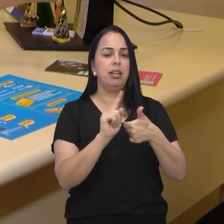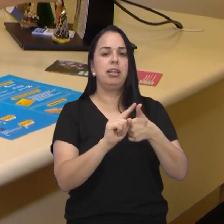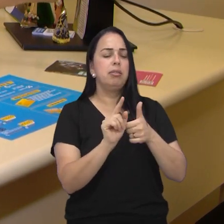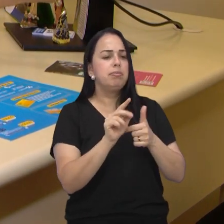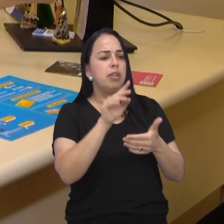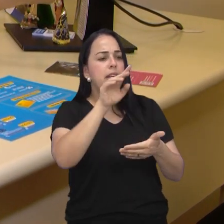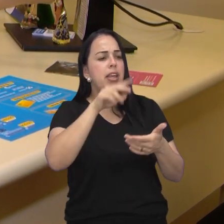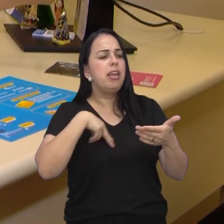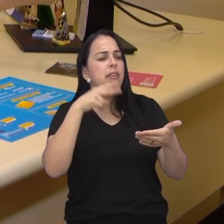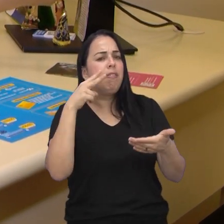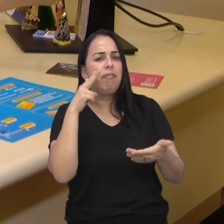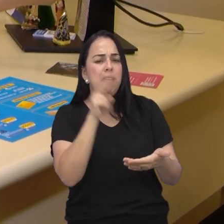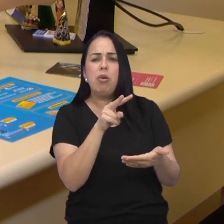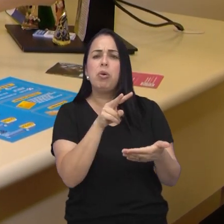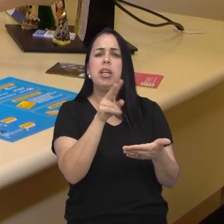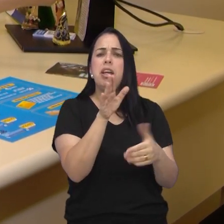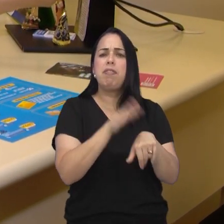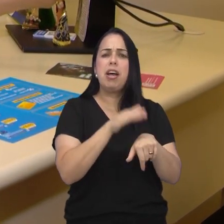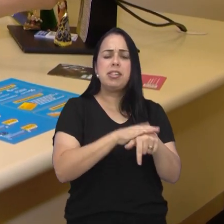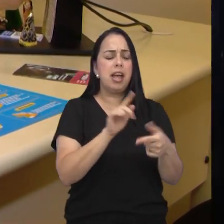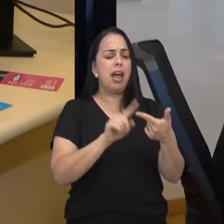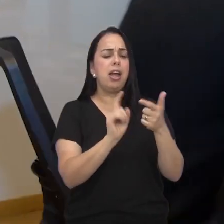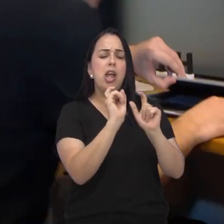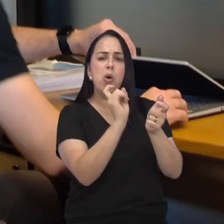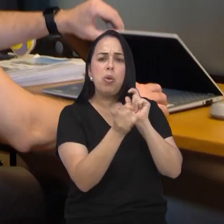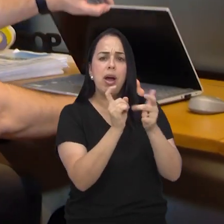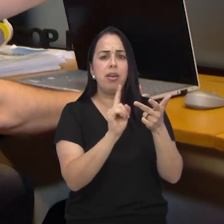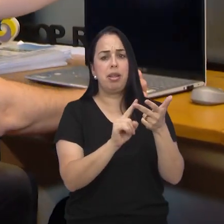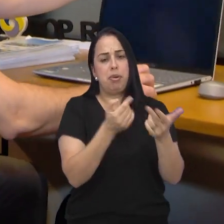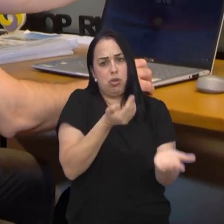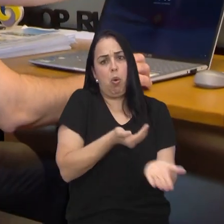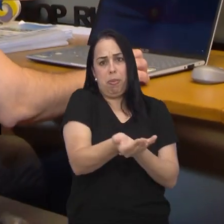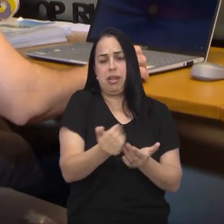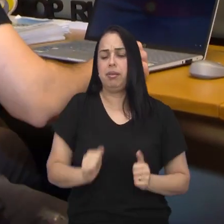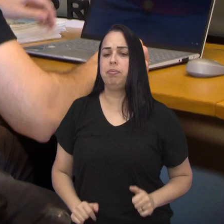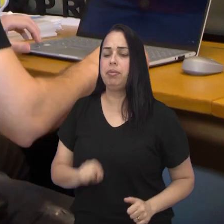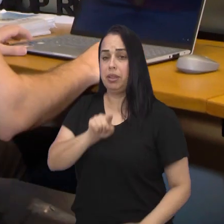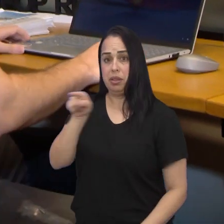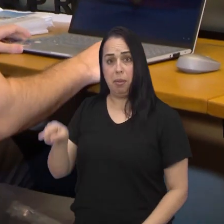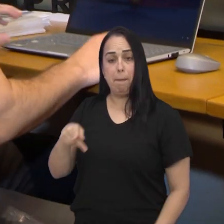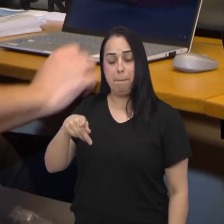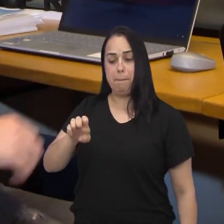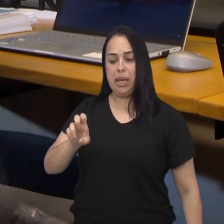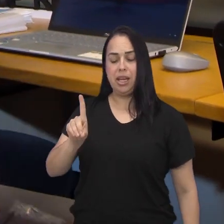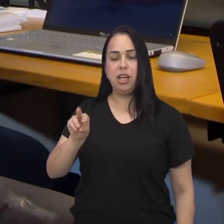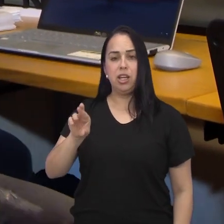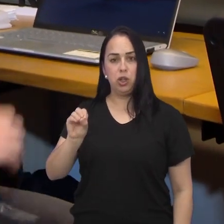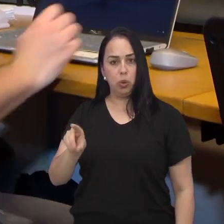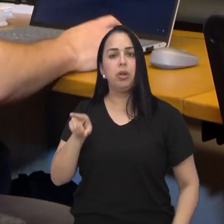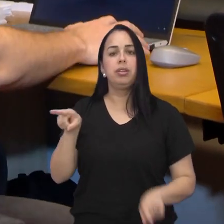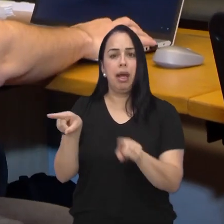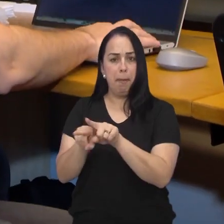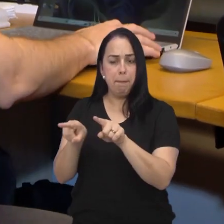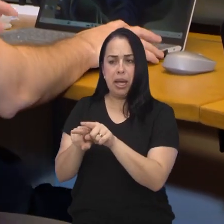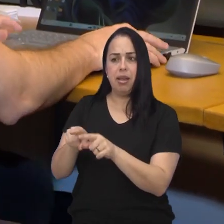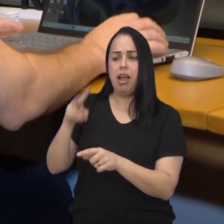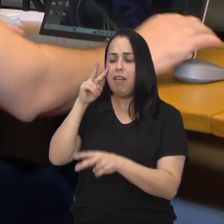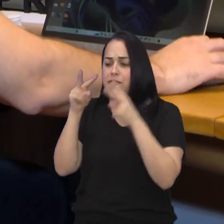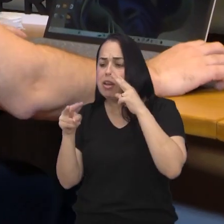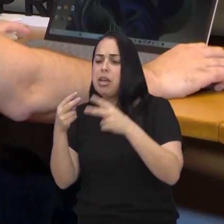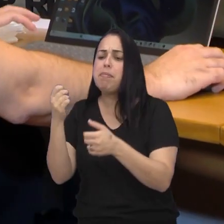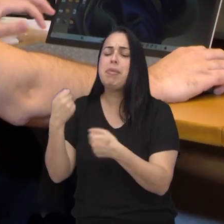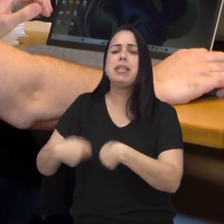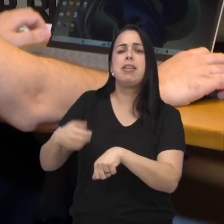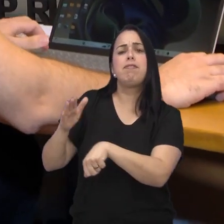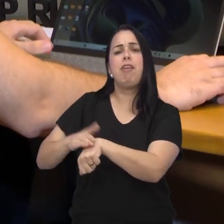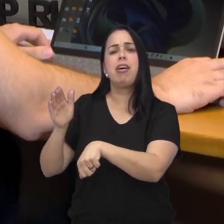faz reunião de equipe e dá início às tarefas. O dia do Pedro também é assim. Ele checa as demandas, participa da